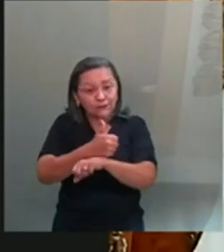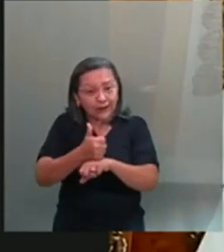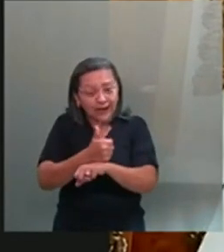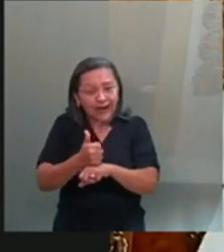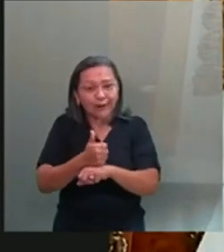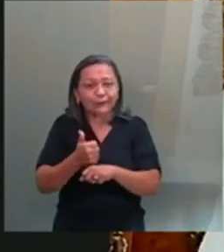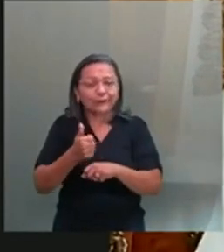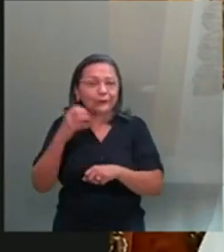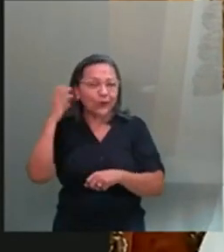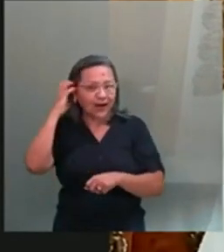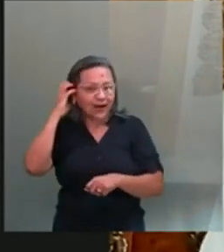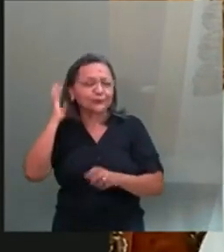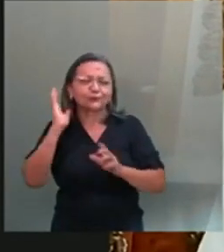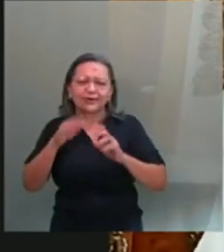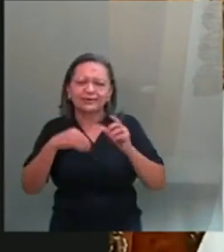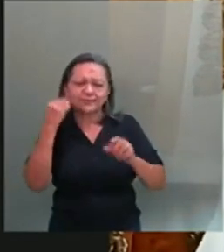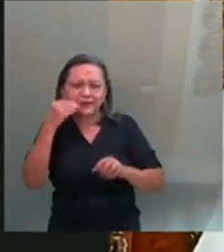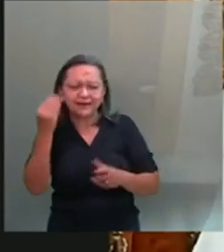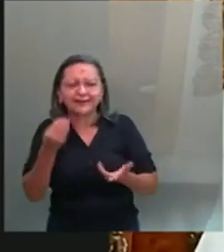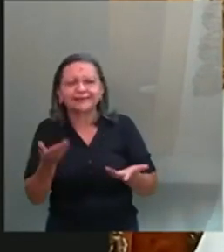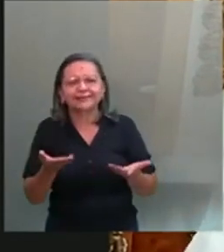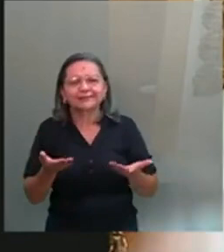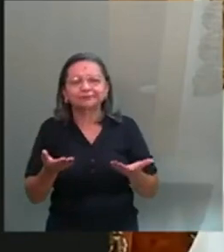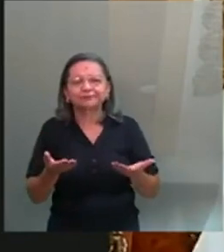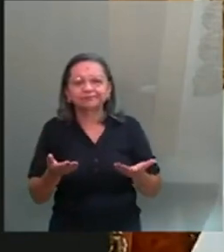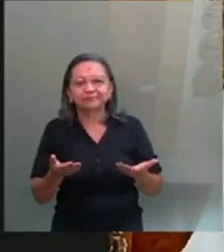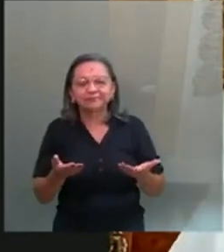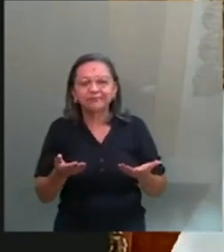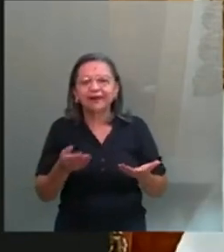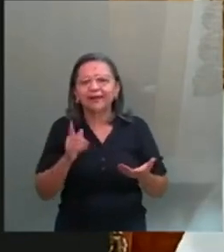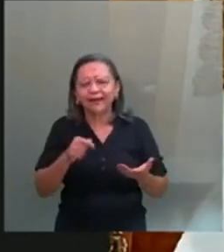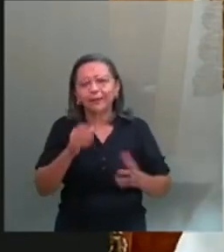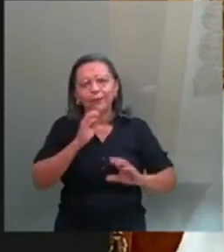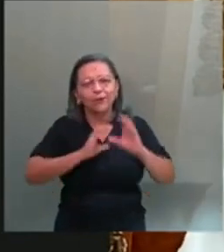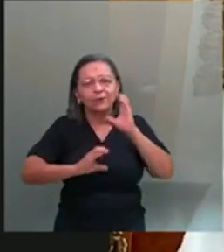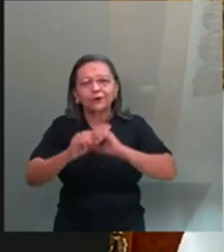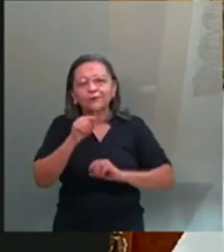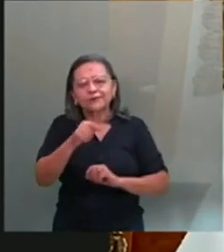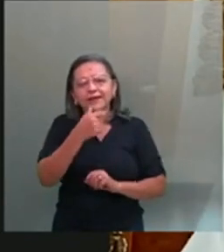senador Carlos Viana, que é um comunicador, que tem